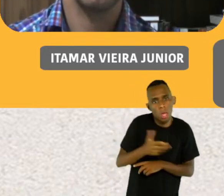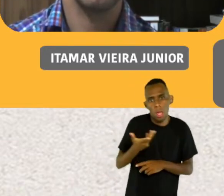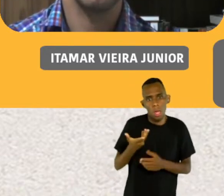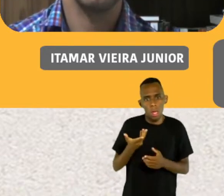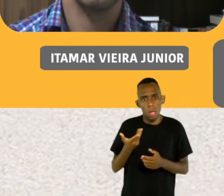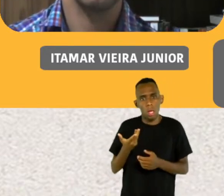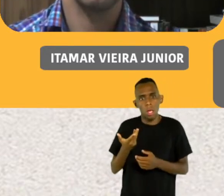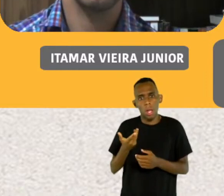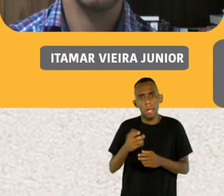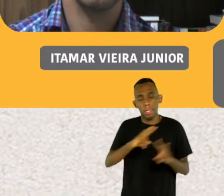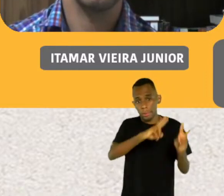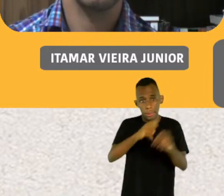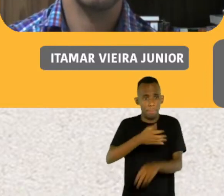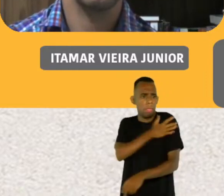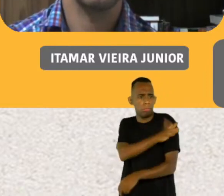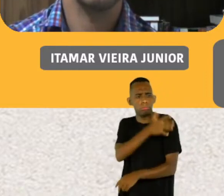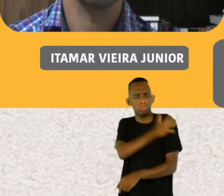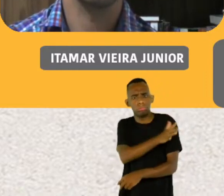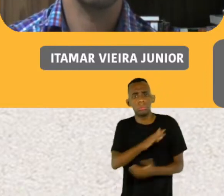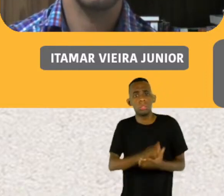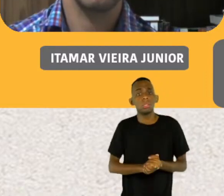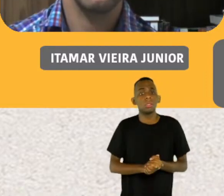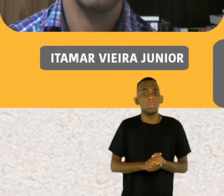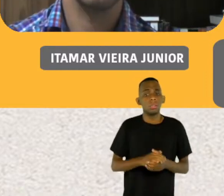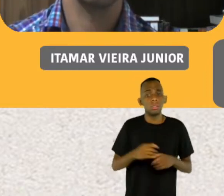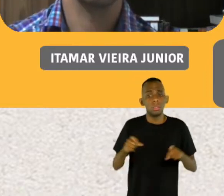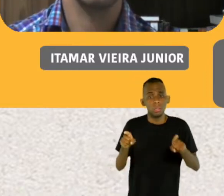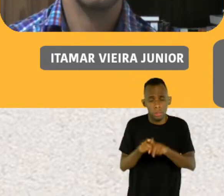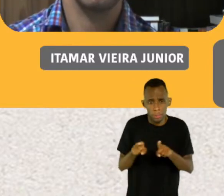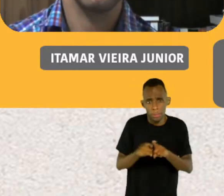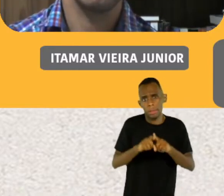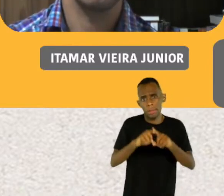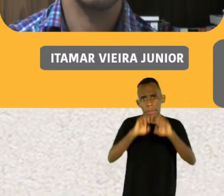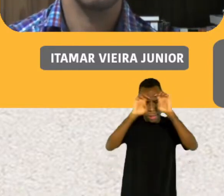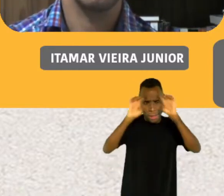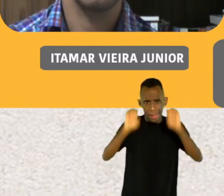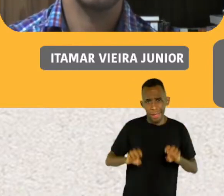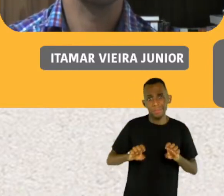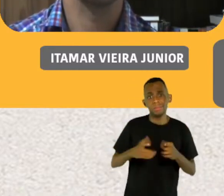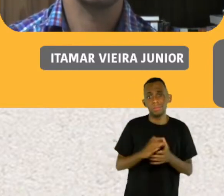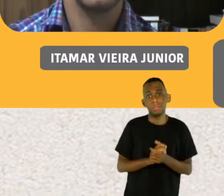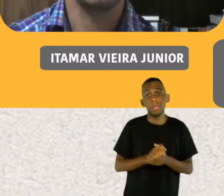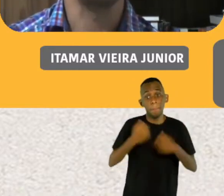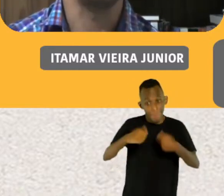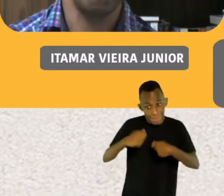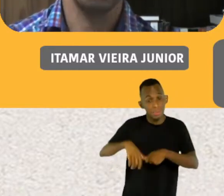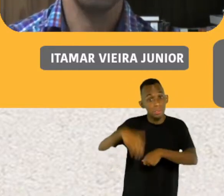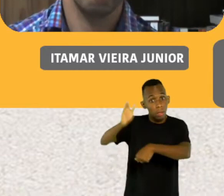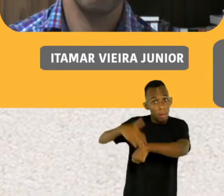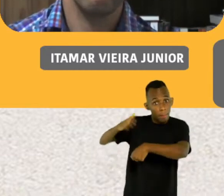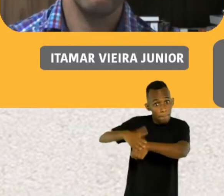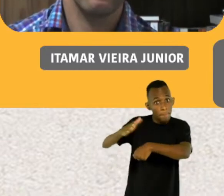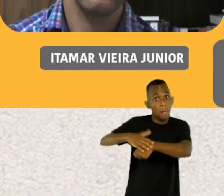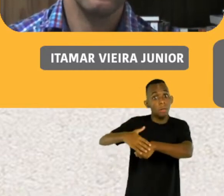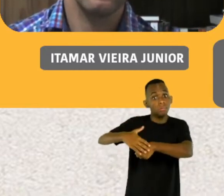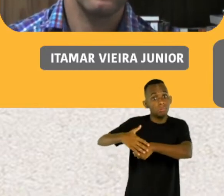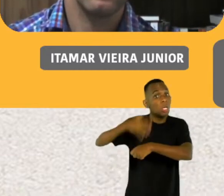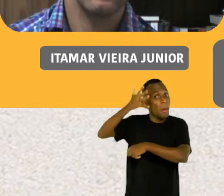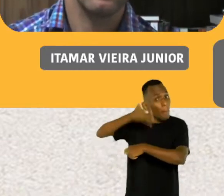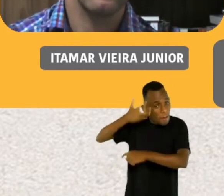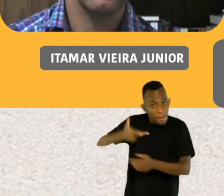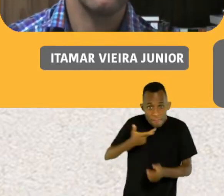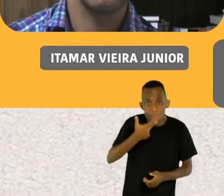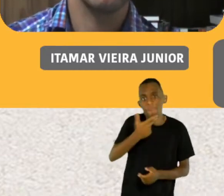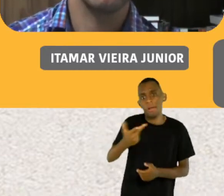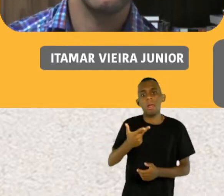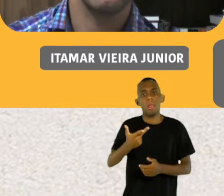do racismo, e mesmo da ética e da moral, sem convidar Djamila para falar. Né? Quer dizer, então